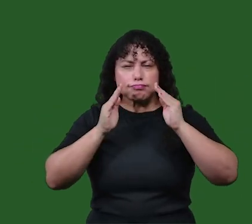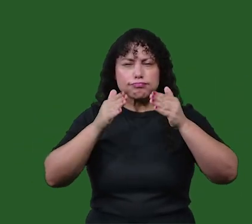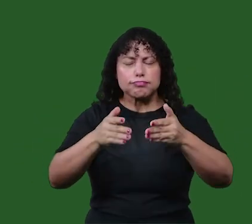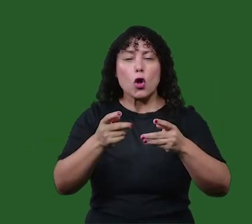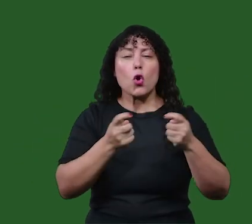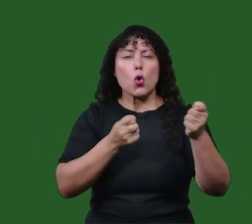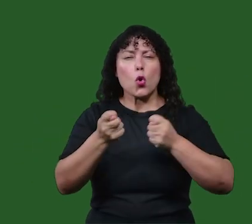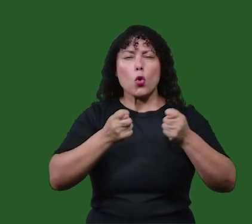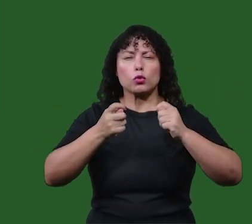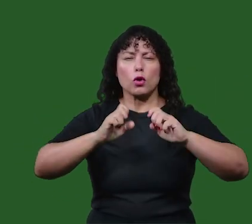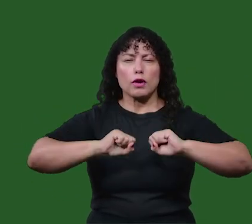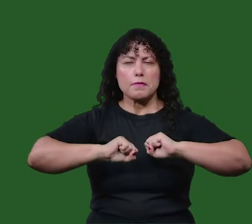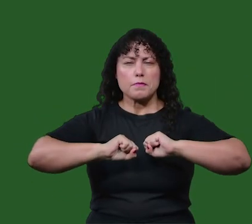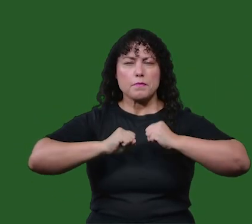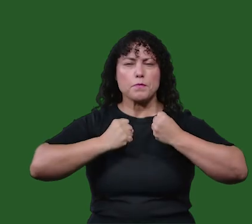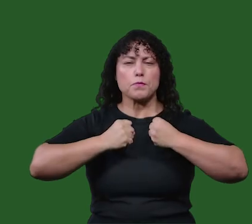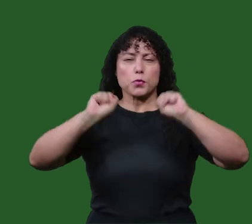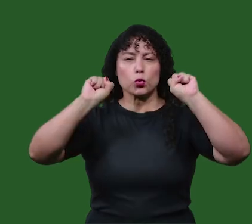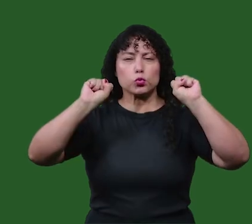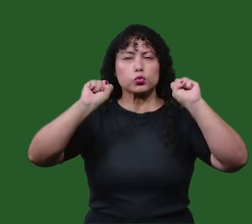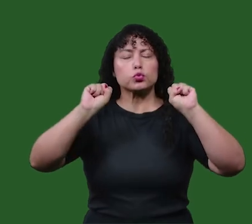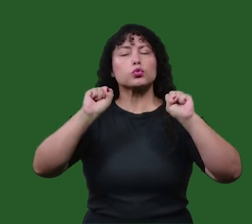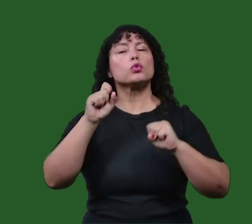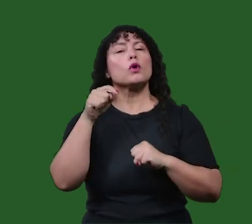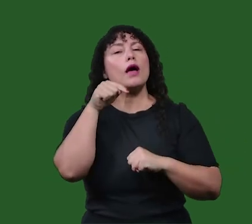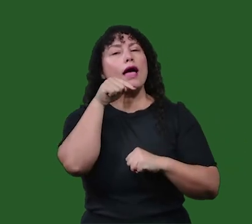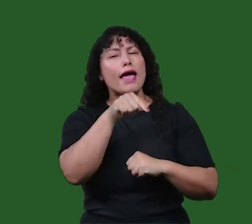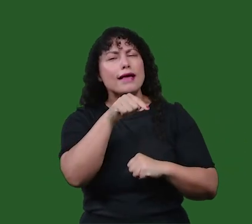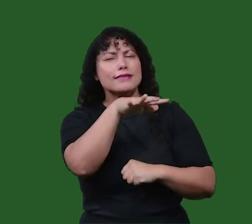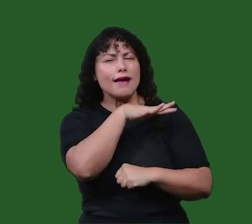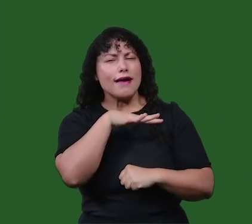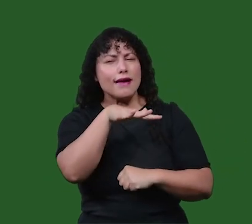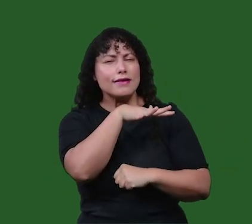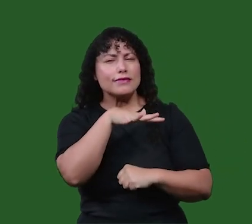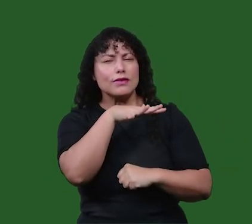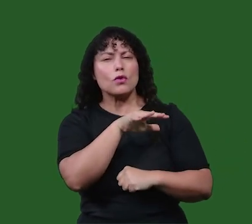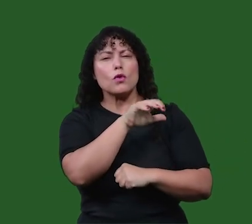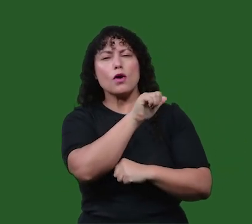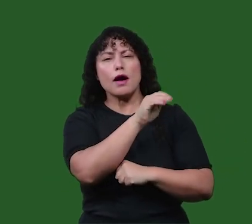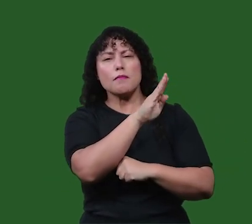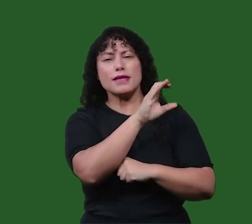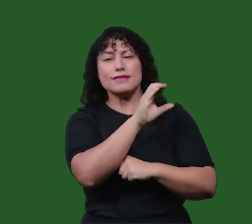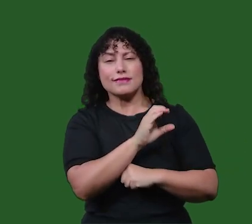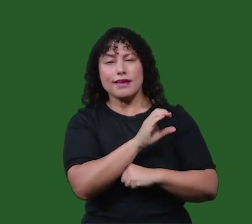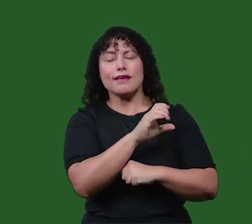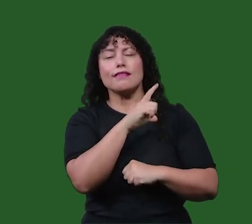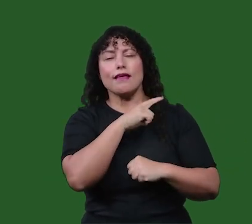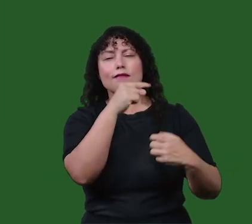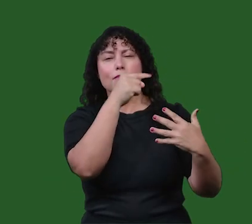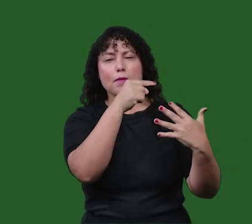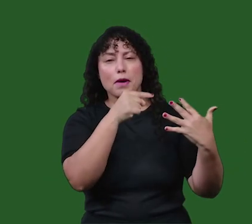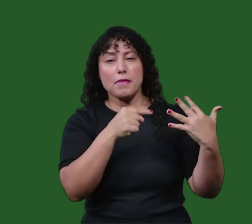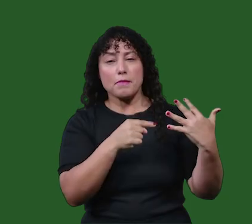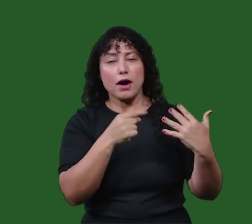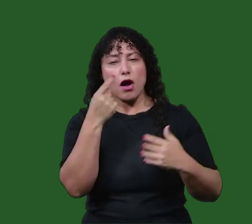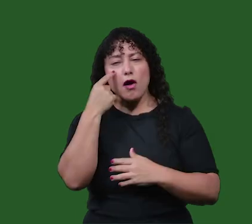foco, ele controla impulsos. Então, essa região tem, assim, no abecedário dela, essas funções. Agora, dá